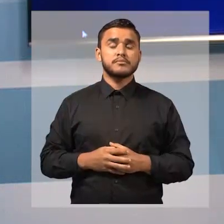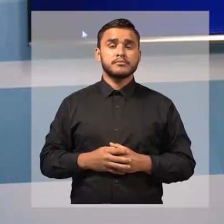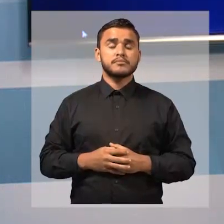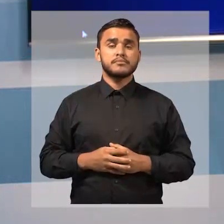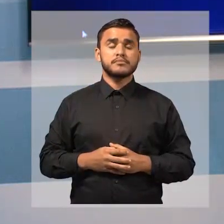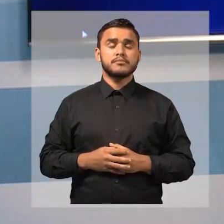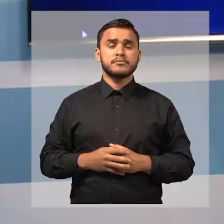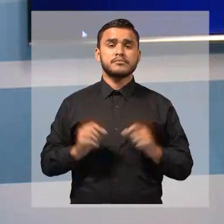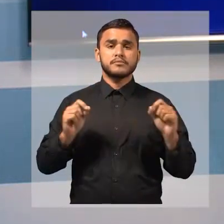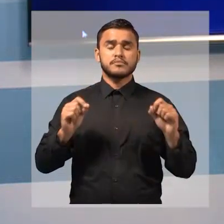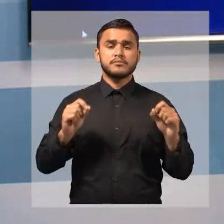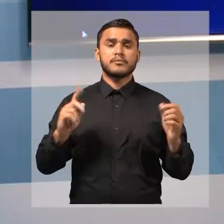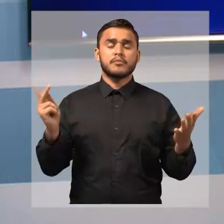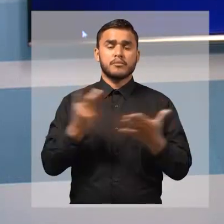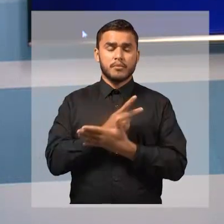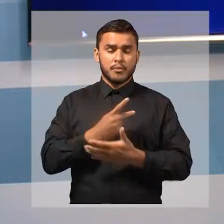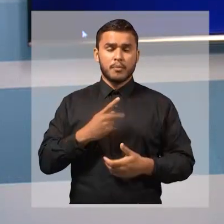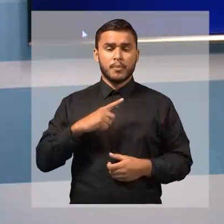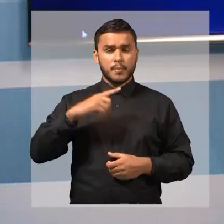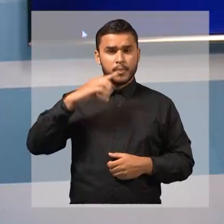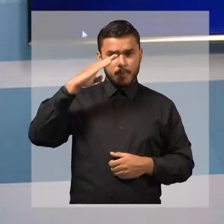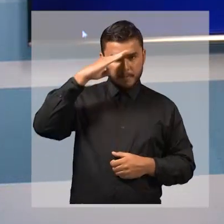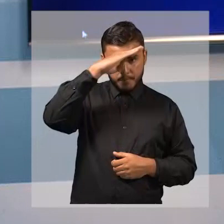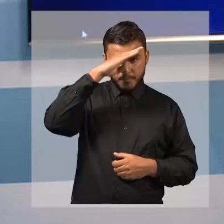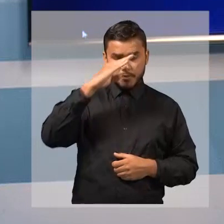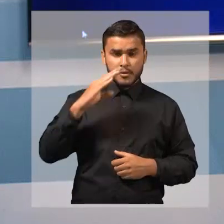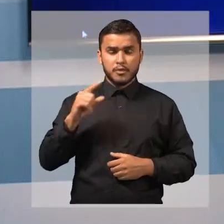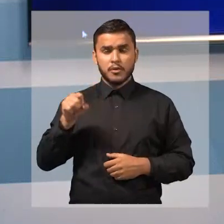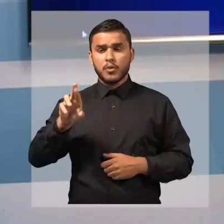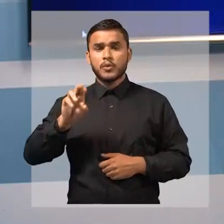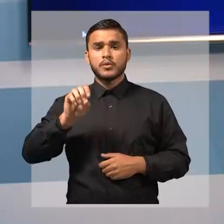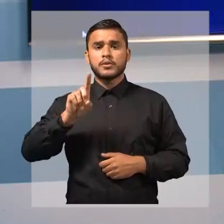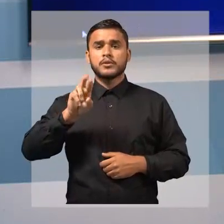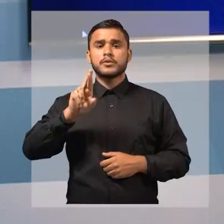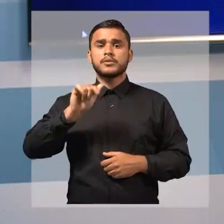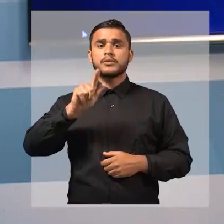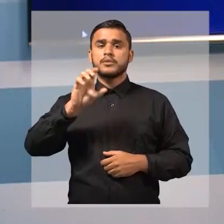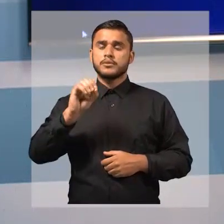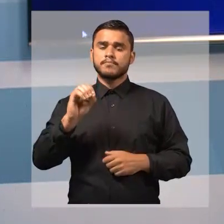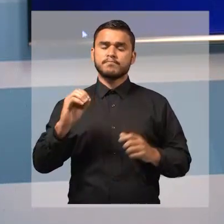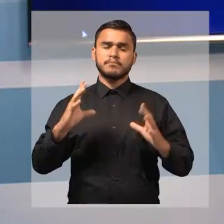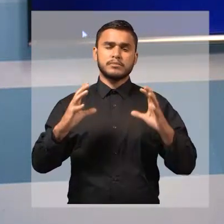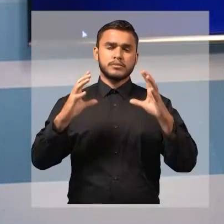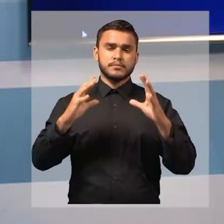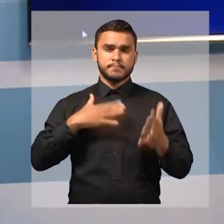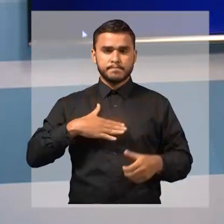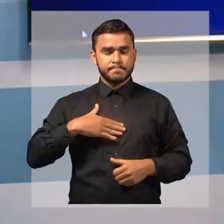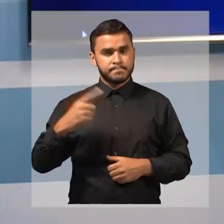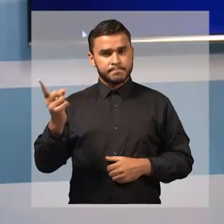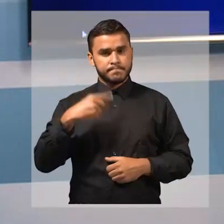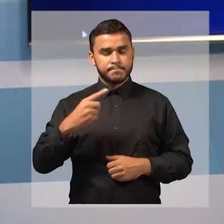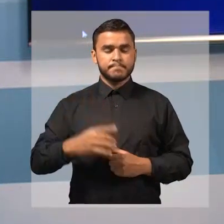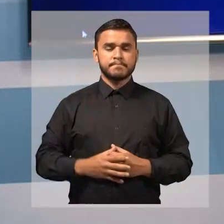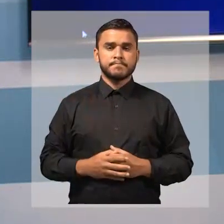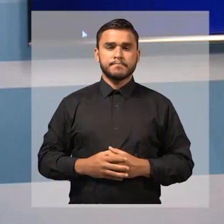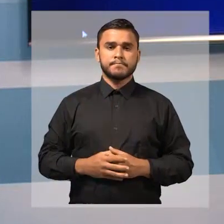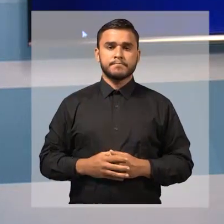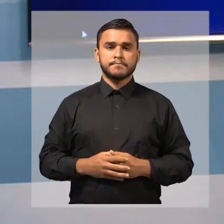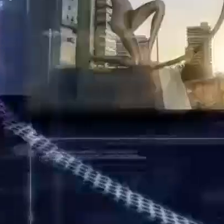entre o presidente Bolsonaro e o presidente da Câmara dos Deputados, Rodrigo Maia. Um instante só e a gente